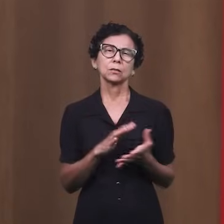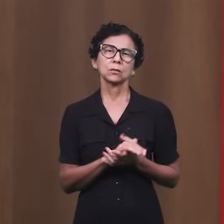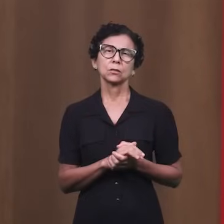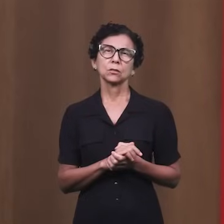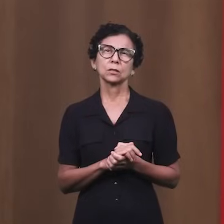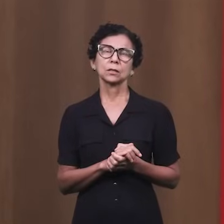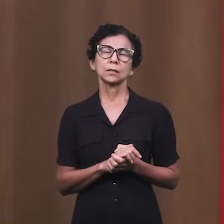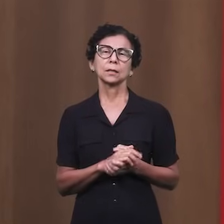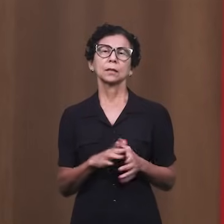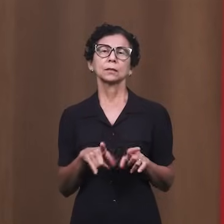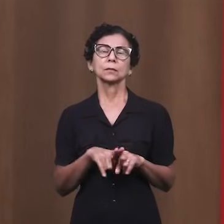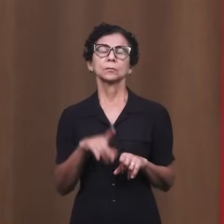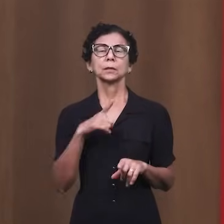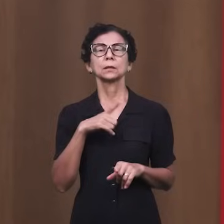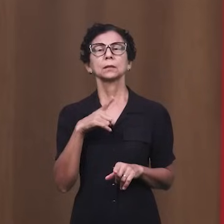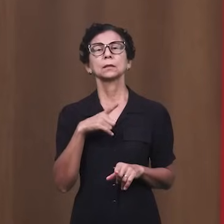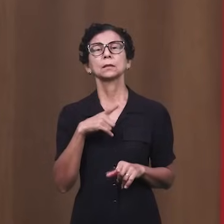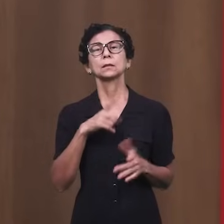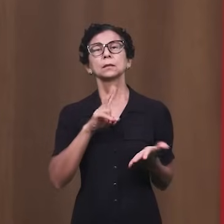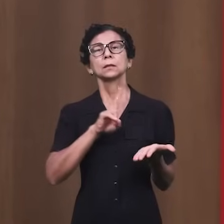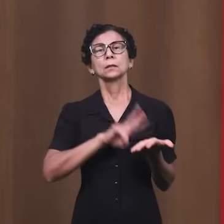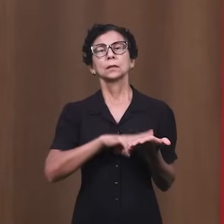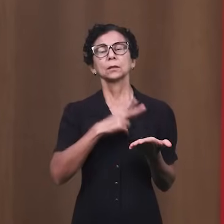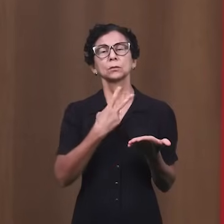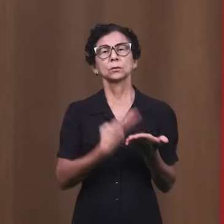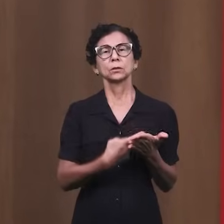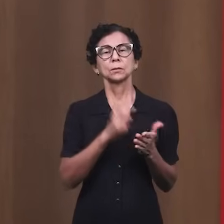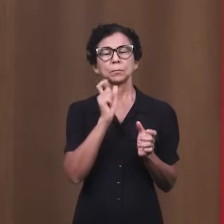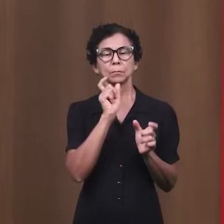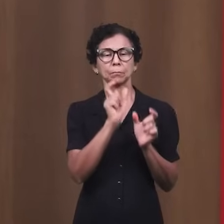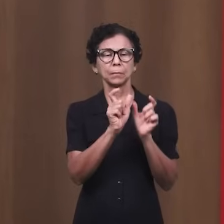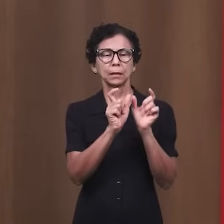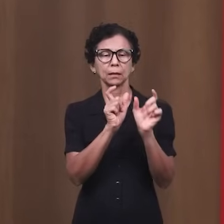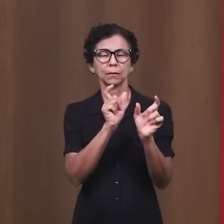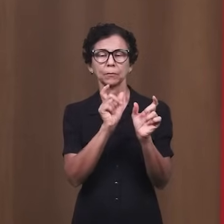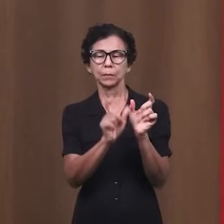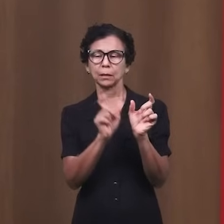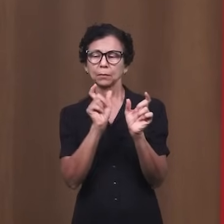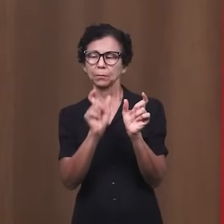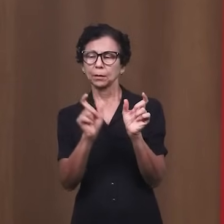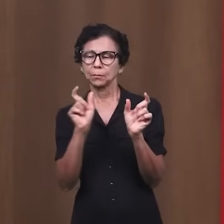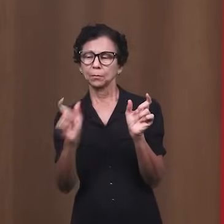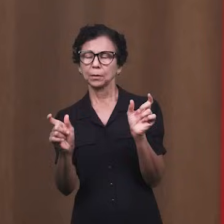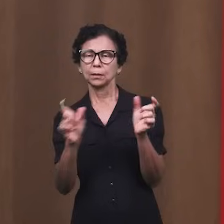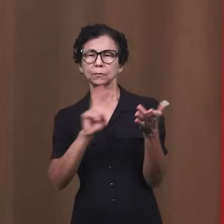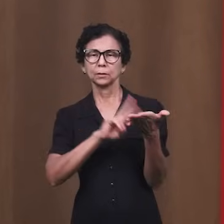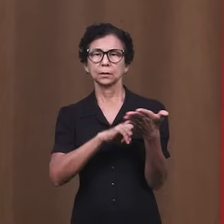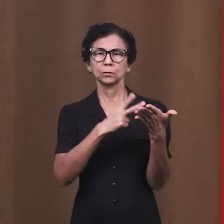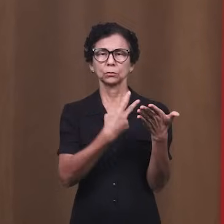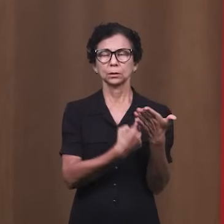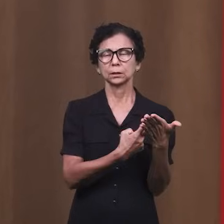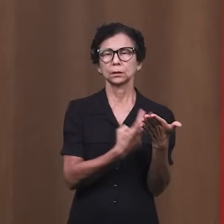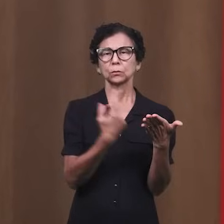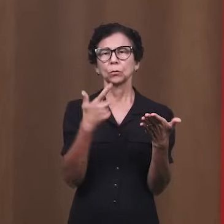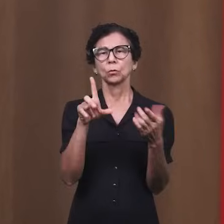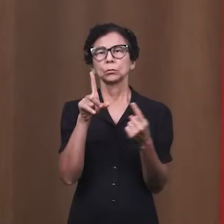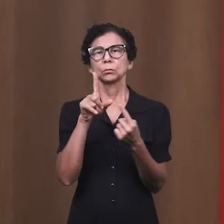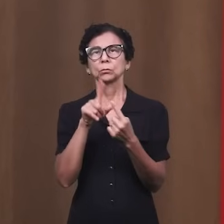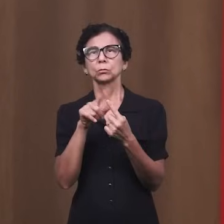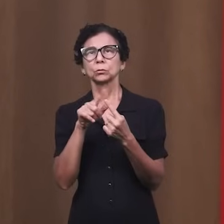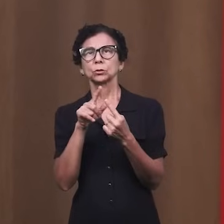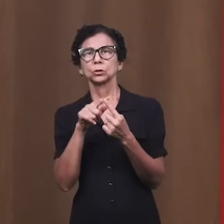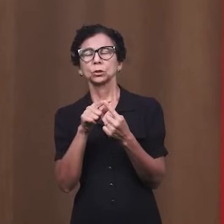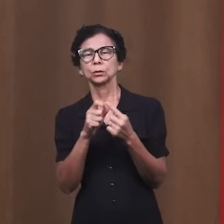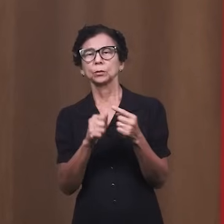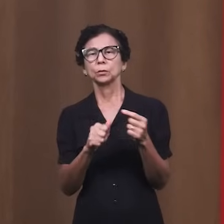que tem traduções que são feitas eh palavra por palavra tem outros estilos de tradução que